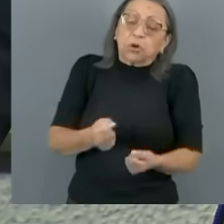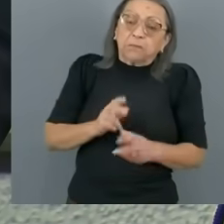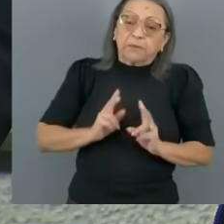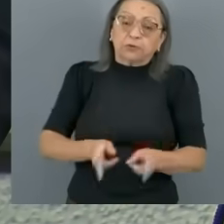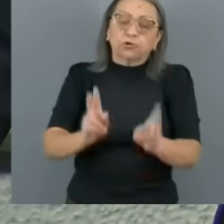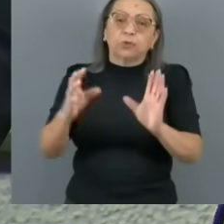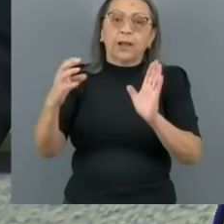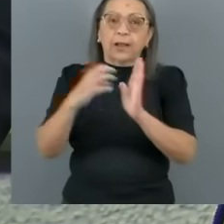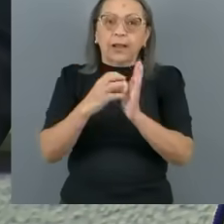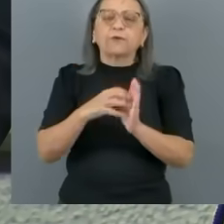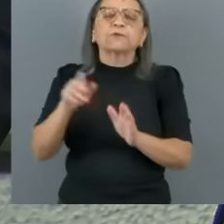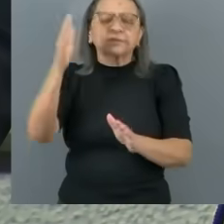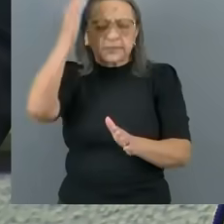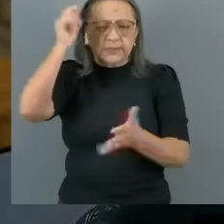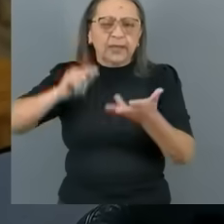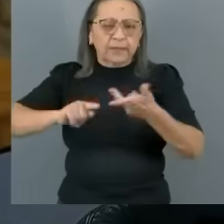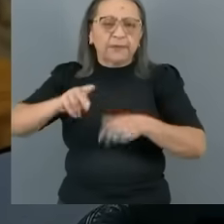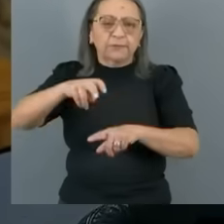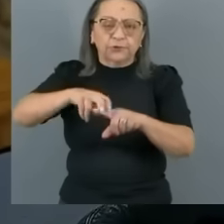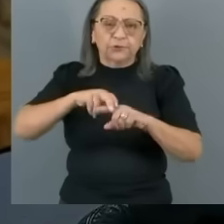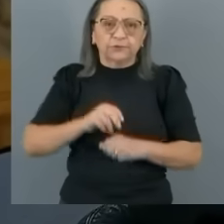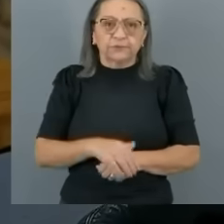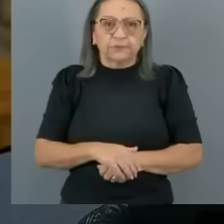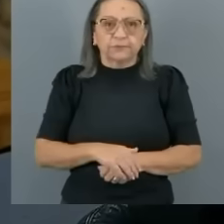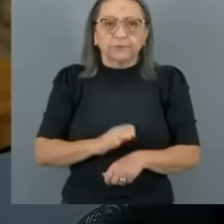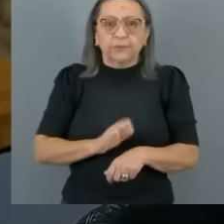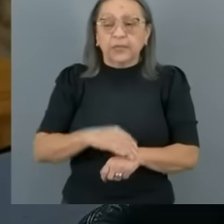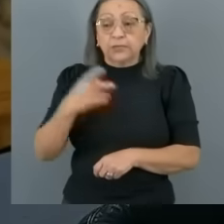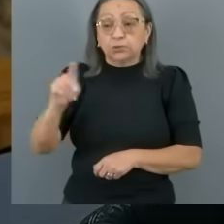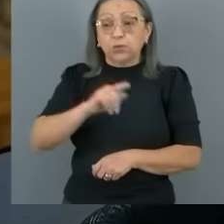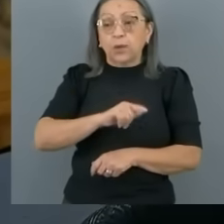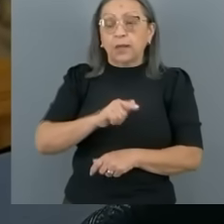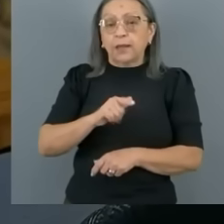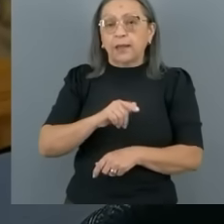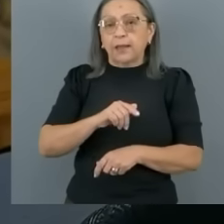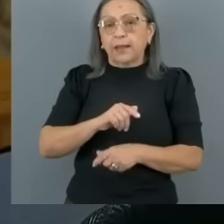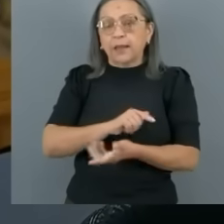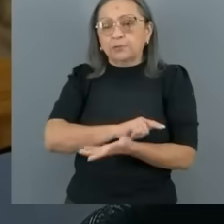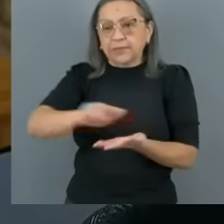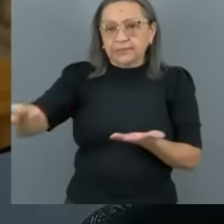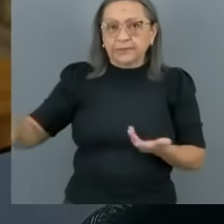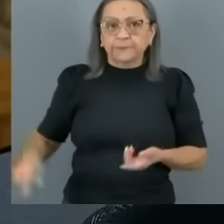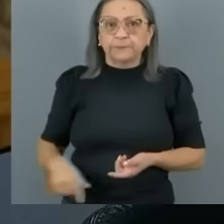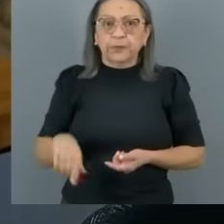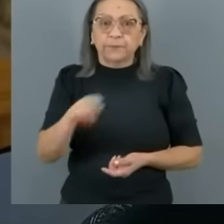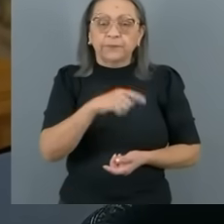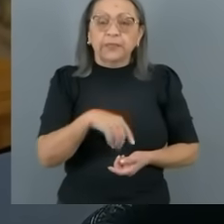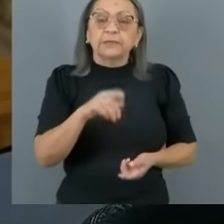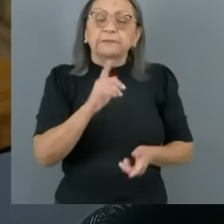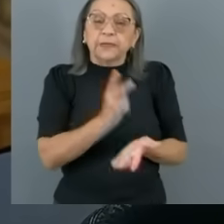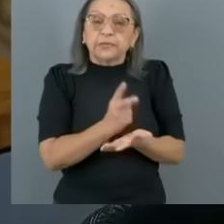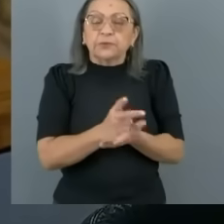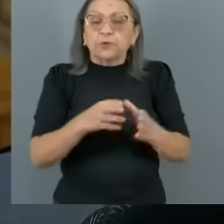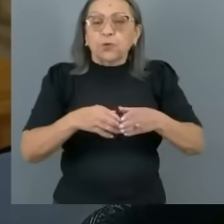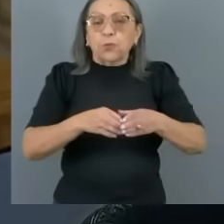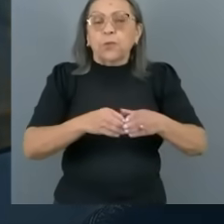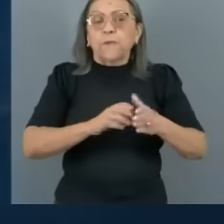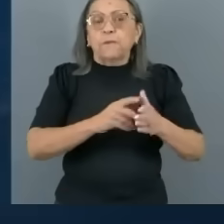sabe os motivos na sua ausência. Este governo, em 2019, começa com